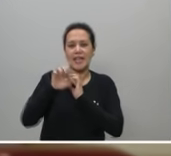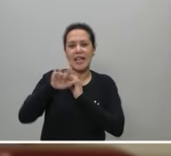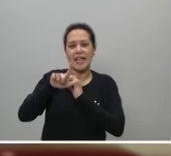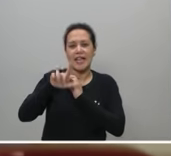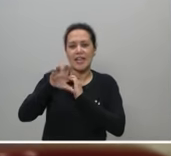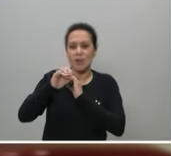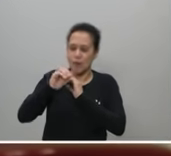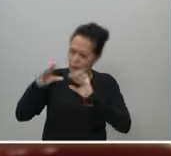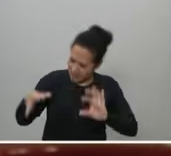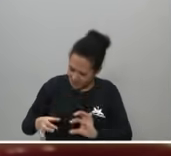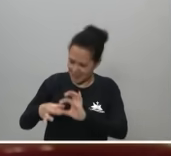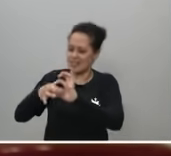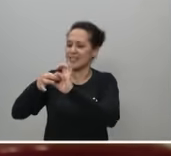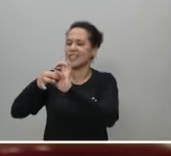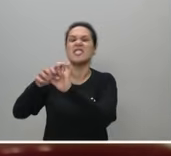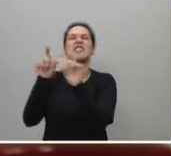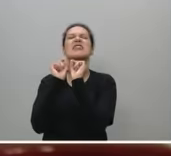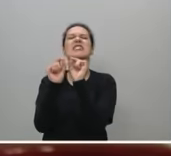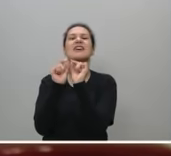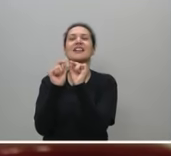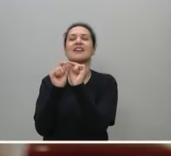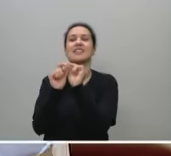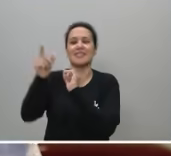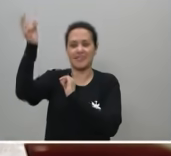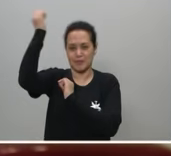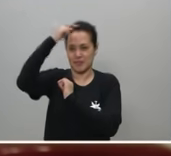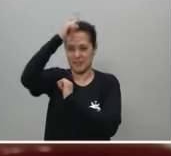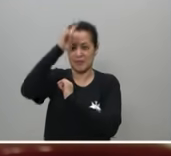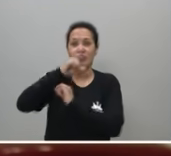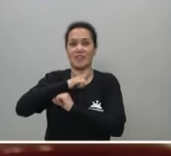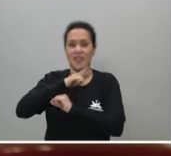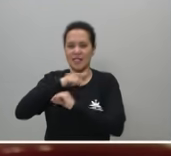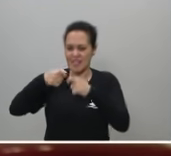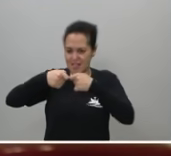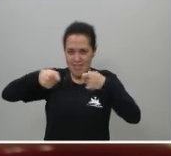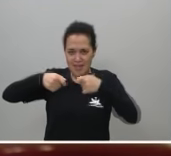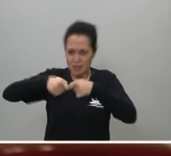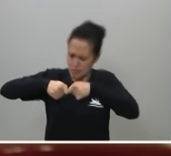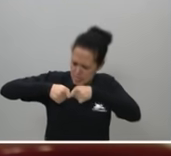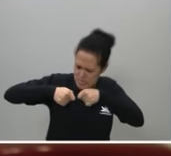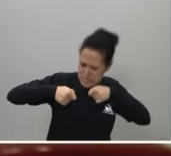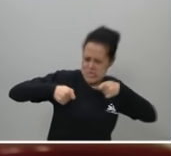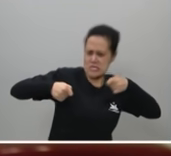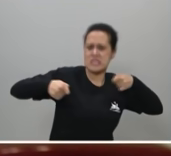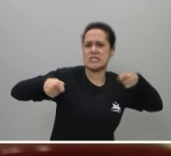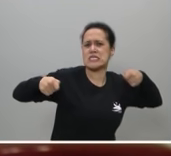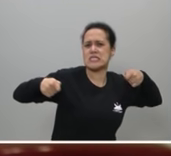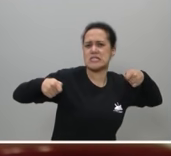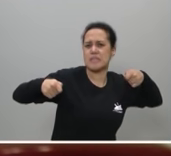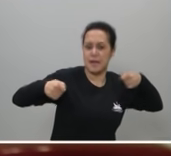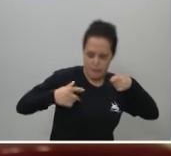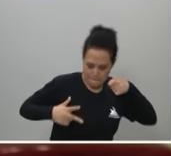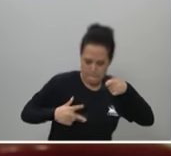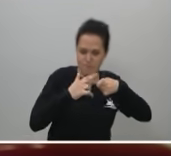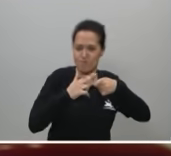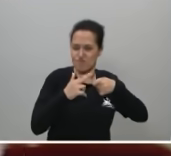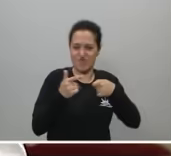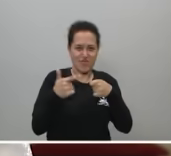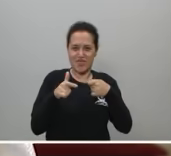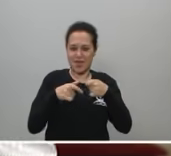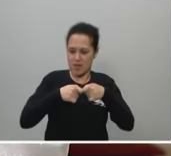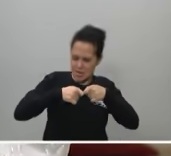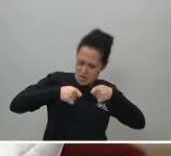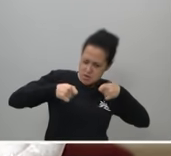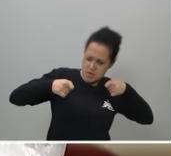é que, é igual elástico, estica, mas não rompe. O Espírito Santo é esse que, apesar da nossa,